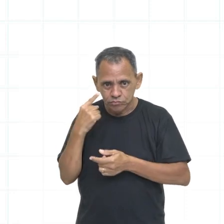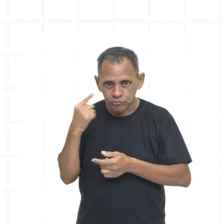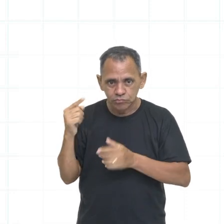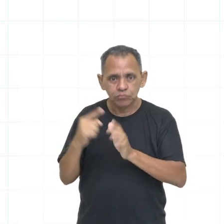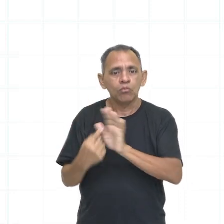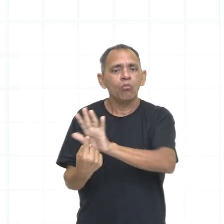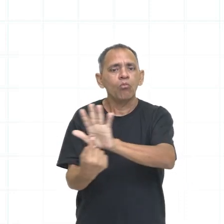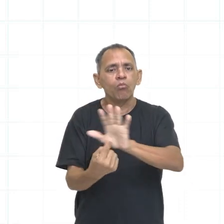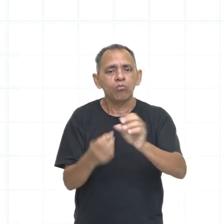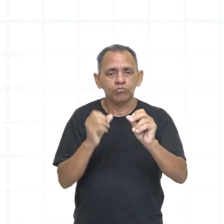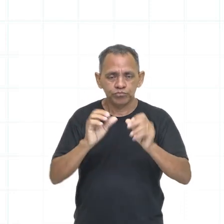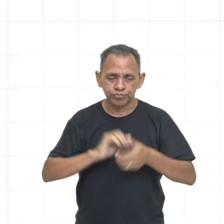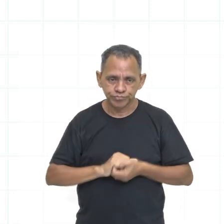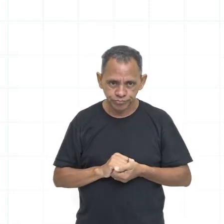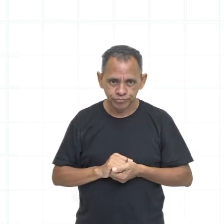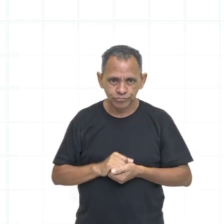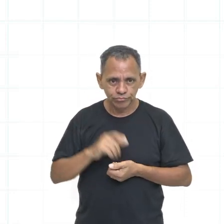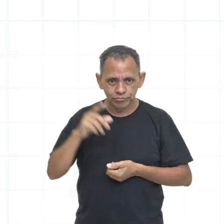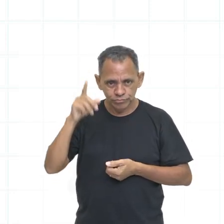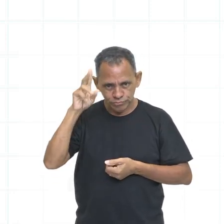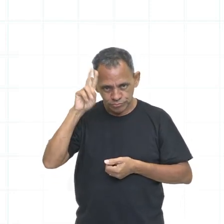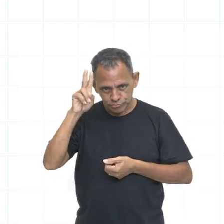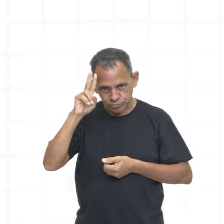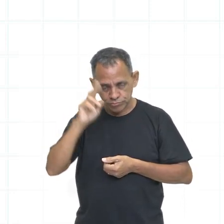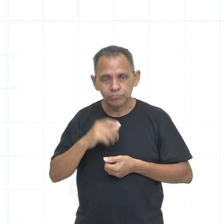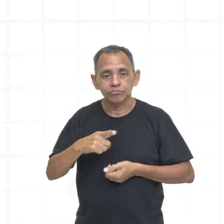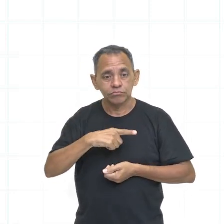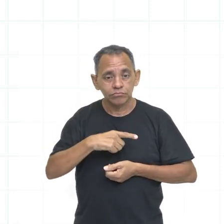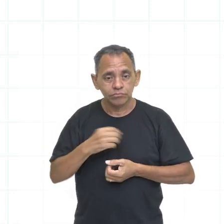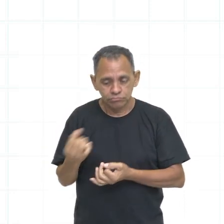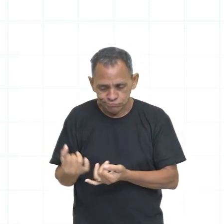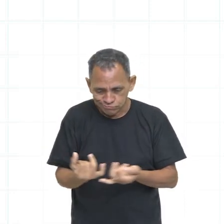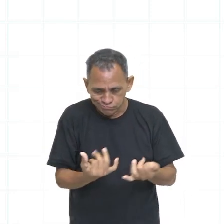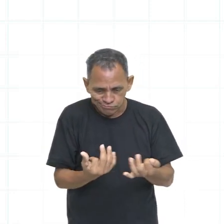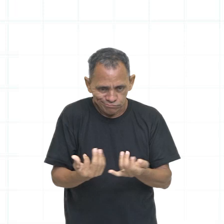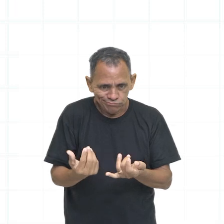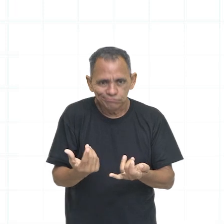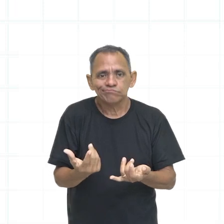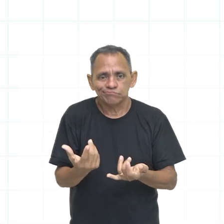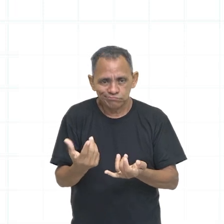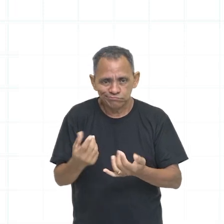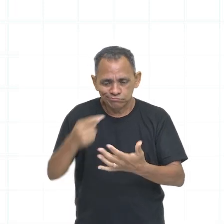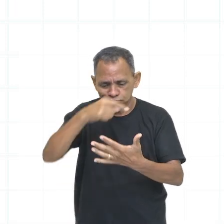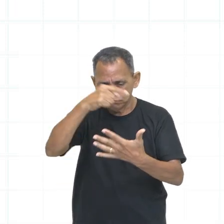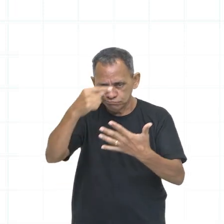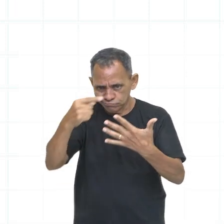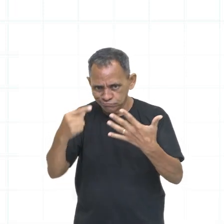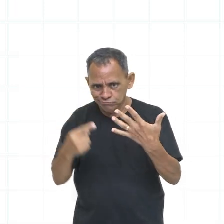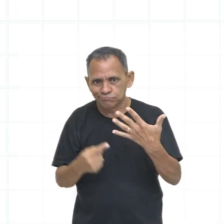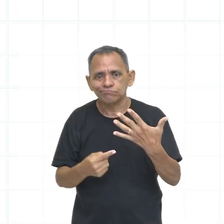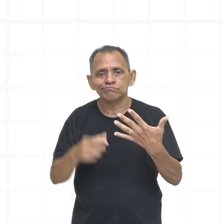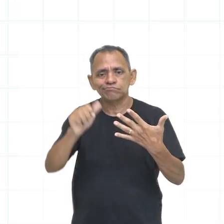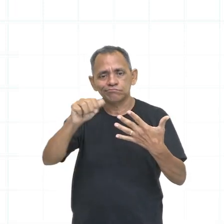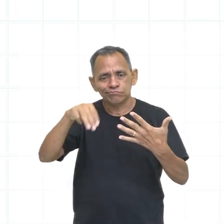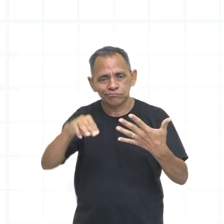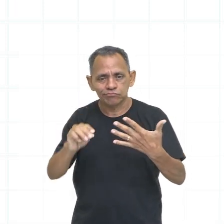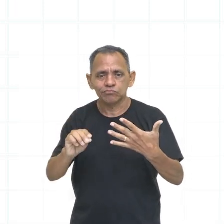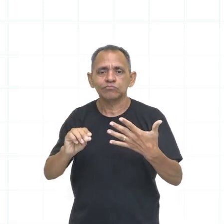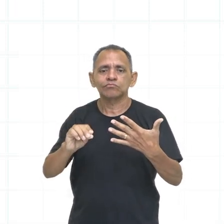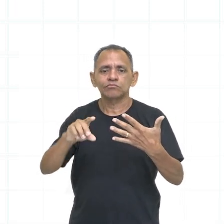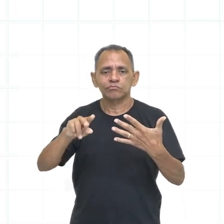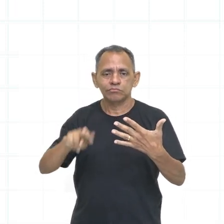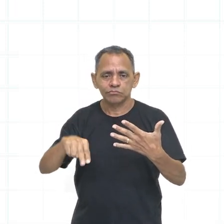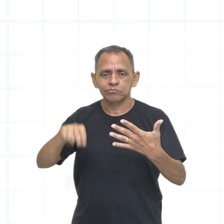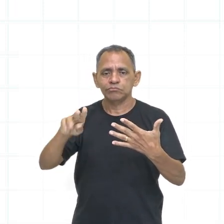atmosfera primitiva, que tinha aqueles gases presentes, principalmente a amônia, vapor de água, metano, muita